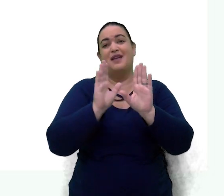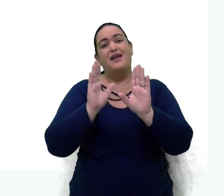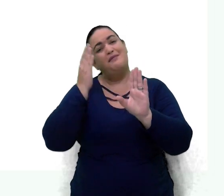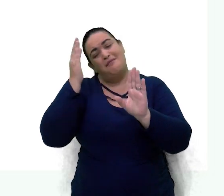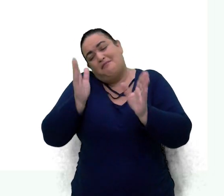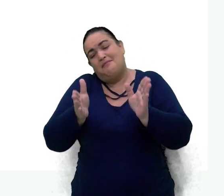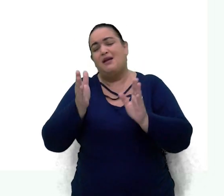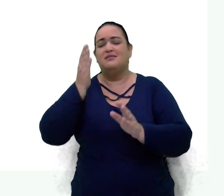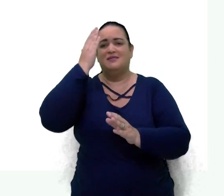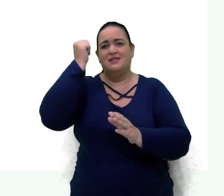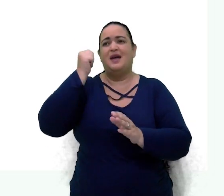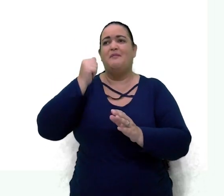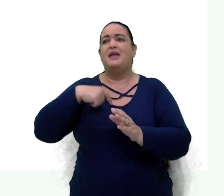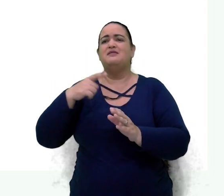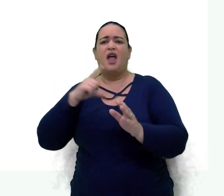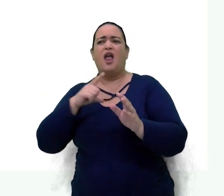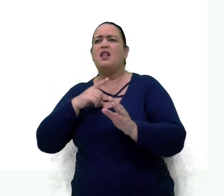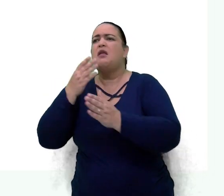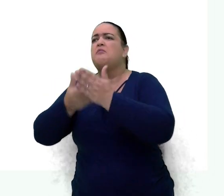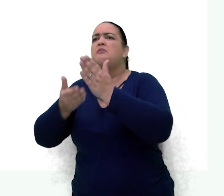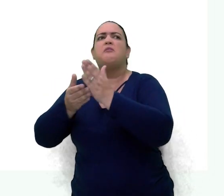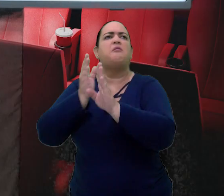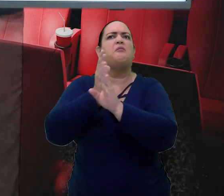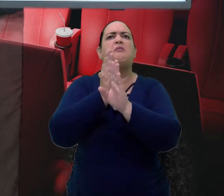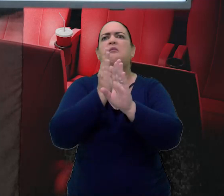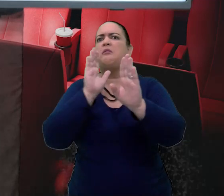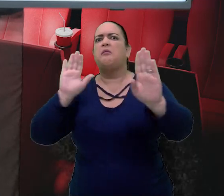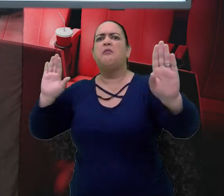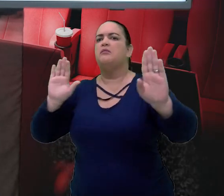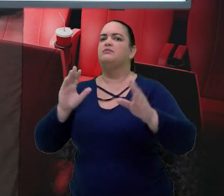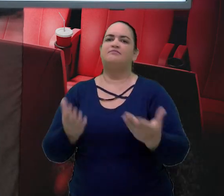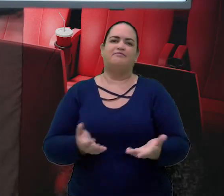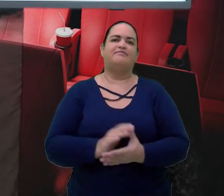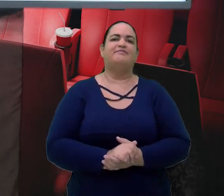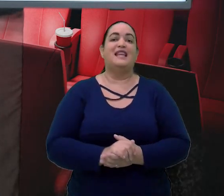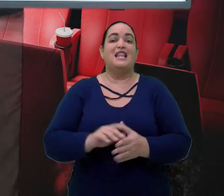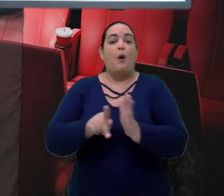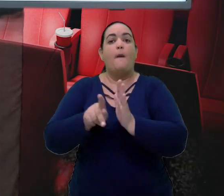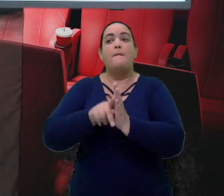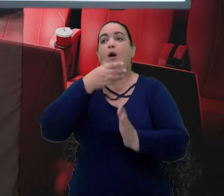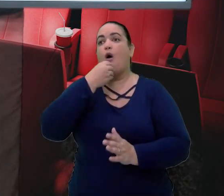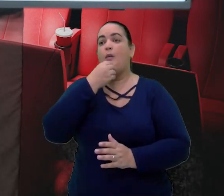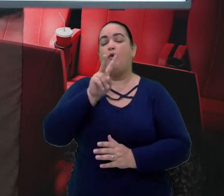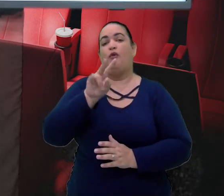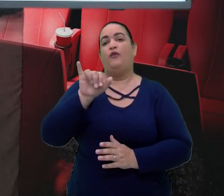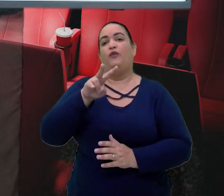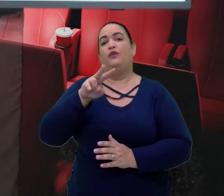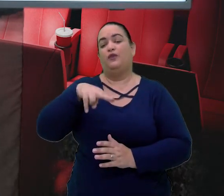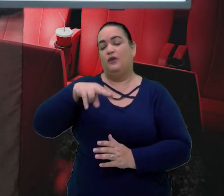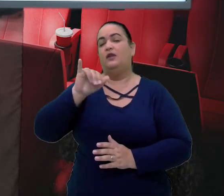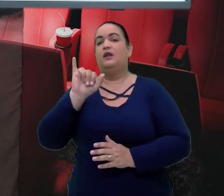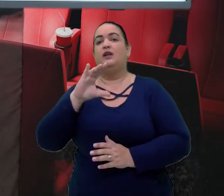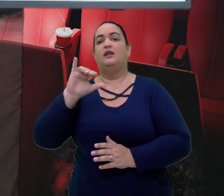nos disse o grande Vinícius de Moraes. Realmente, a vida tem sido um grande desencontro